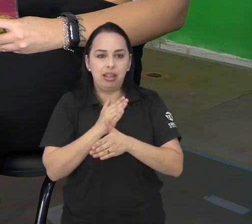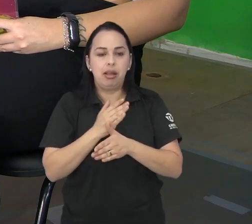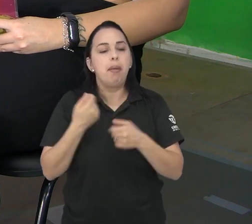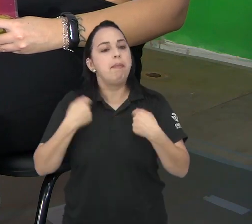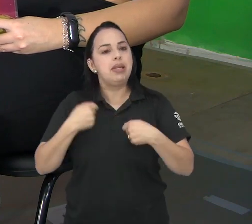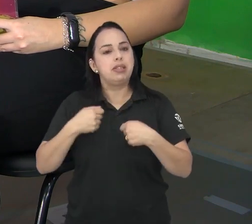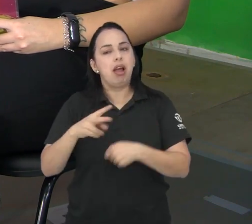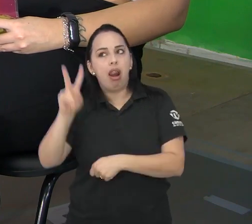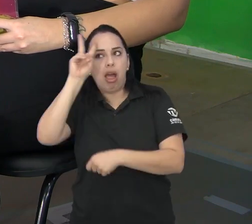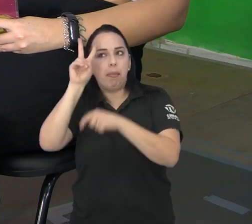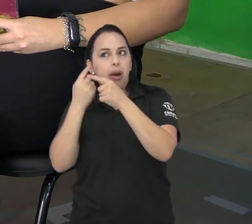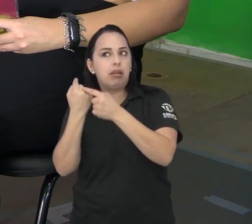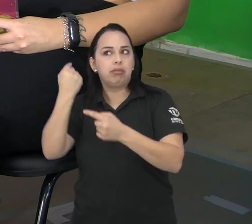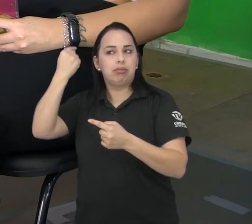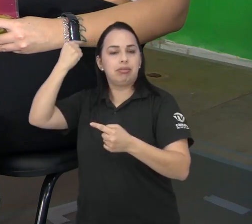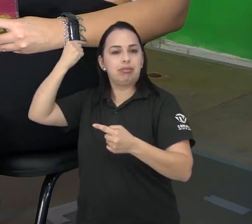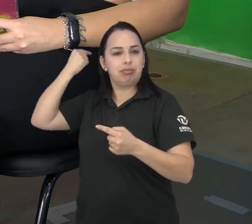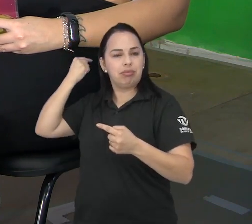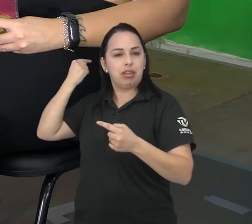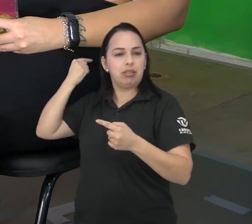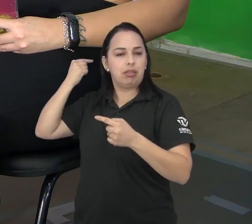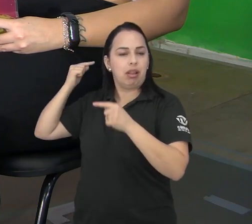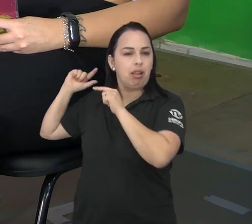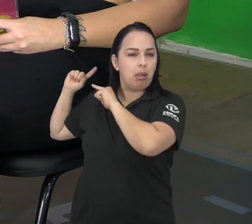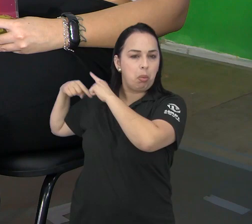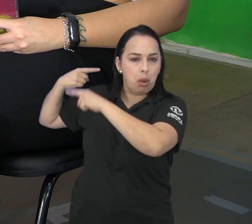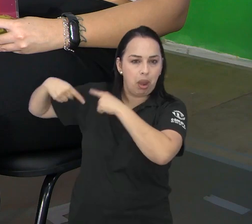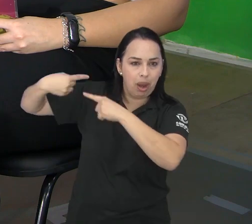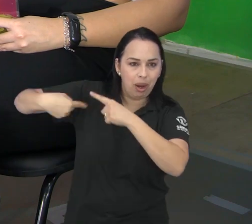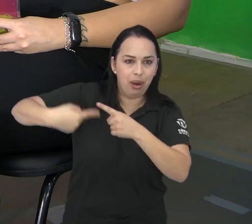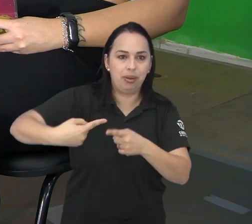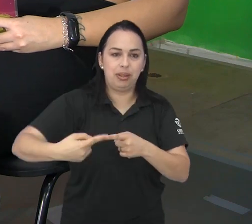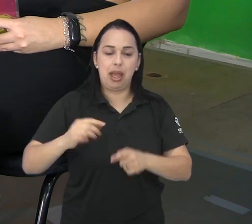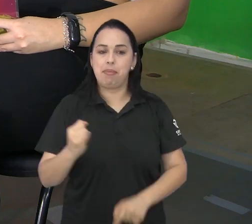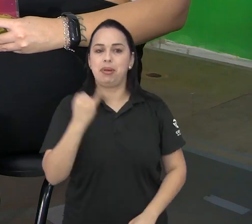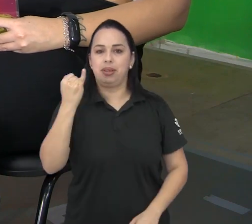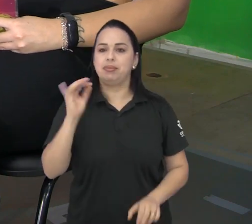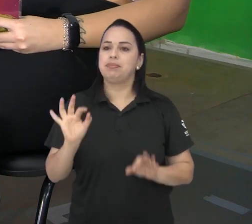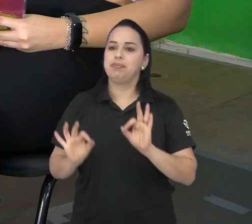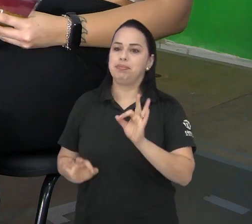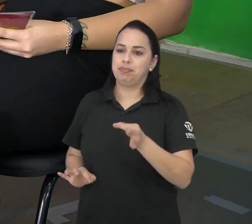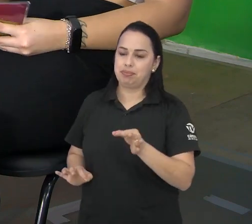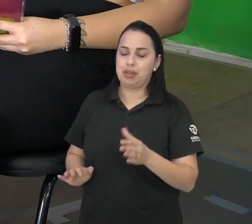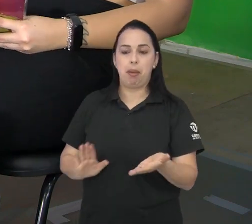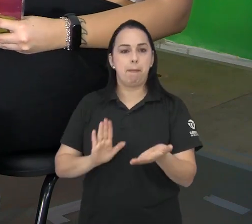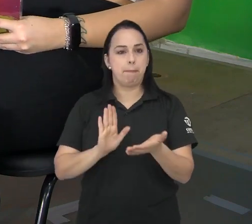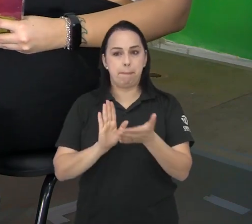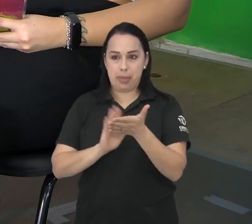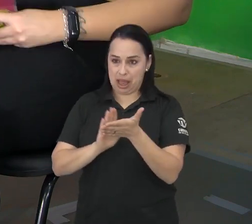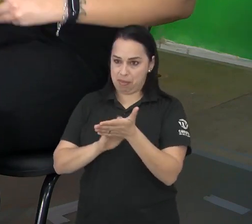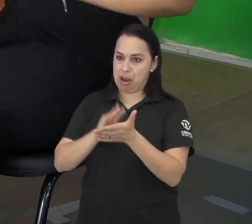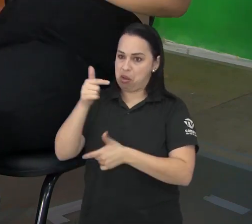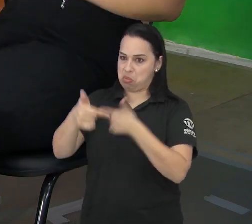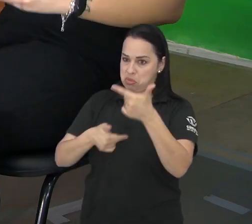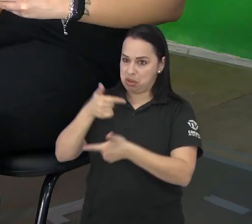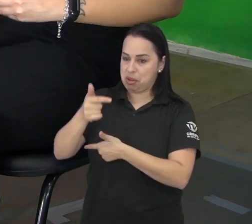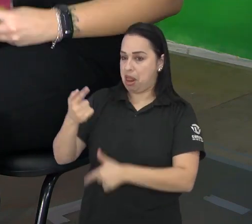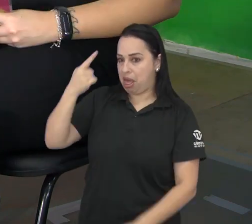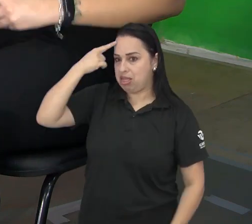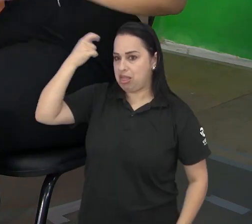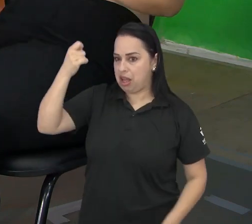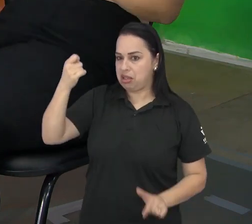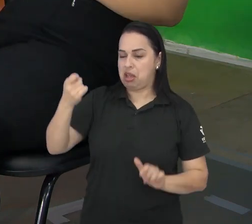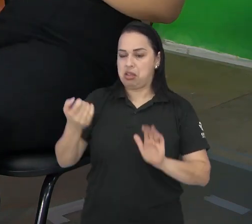às nossas raízes também, às ancestralidades é importante, né? Com certeza. Então, parabéns pelo trabalho, por ter tido a ideia